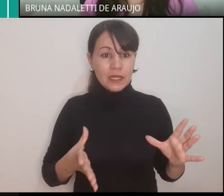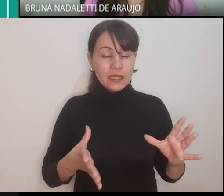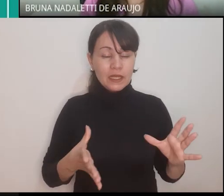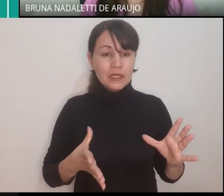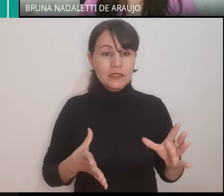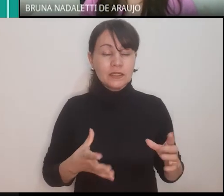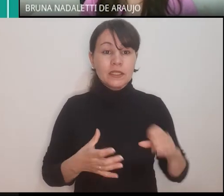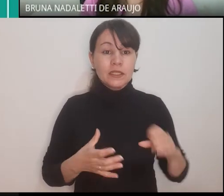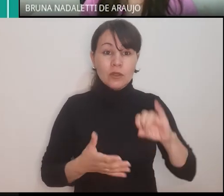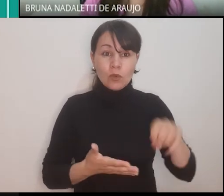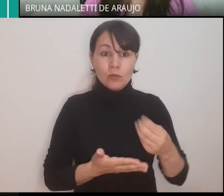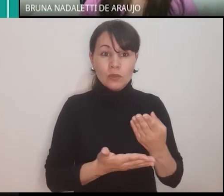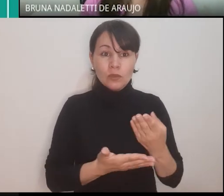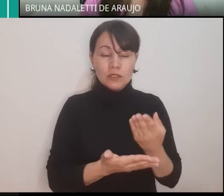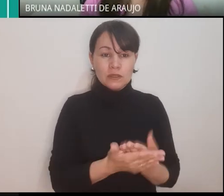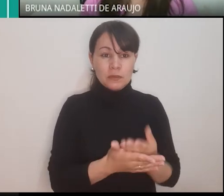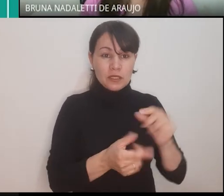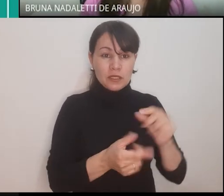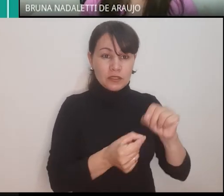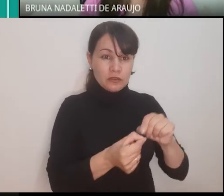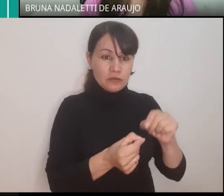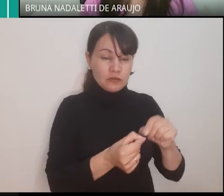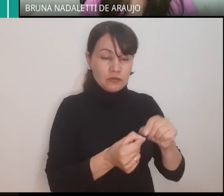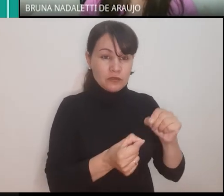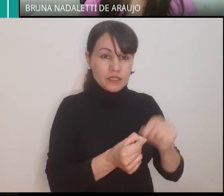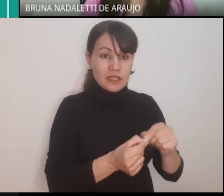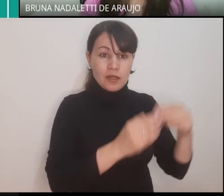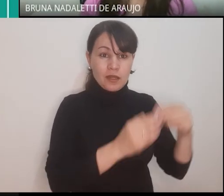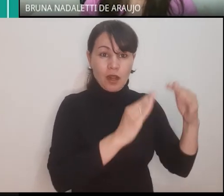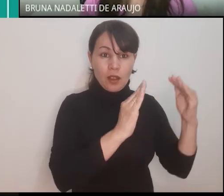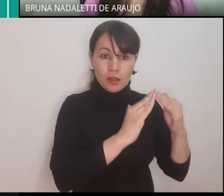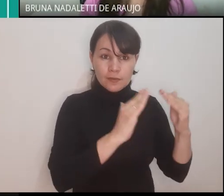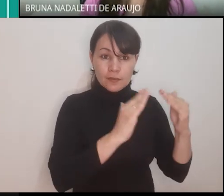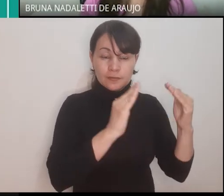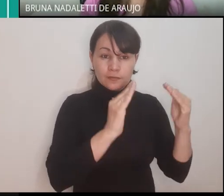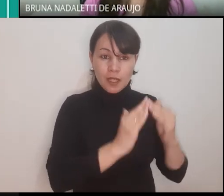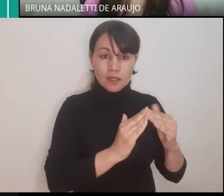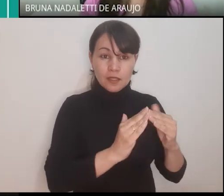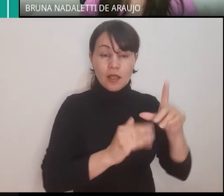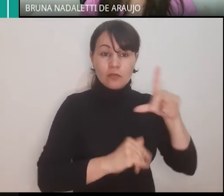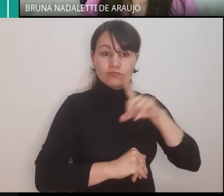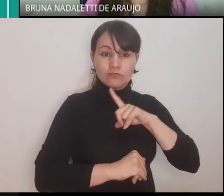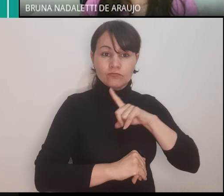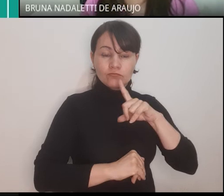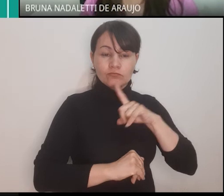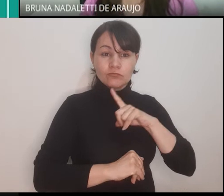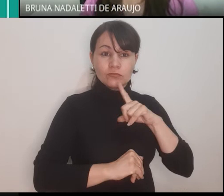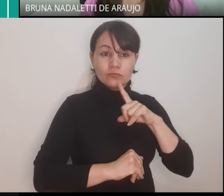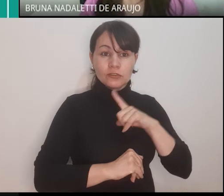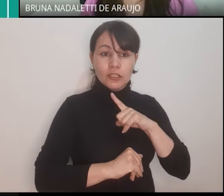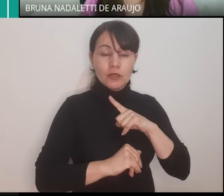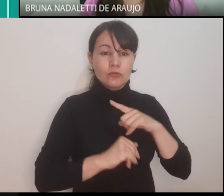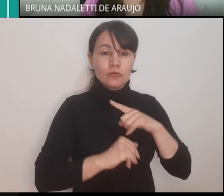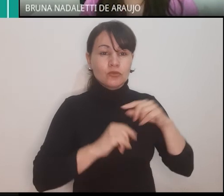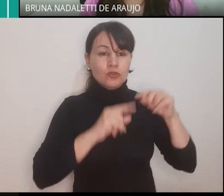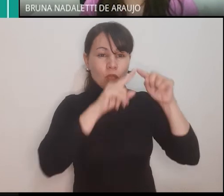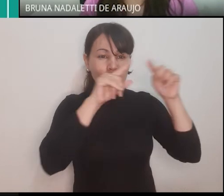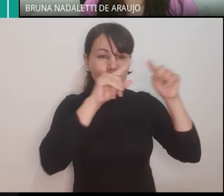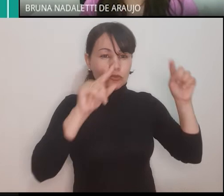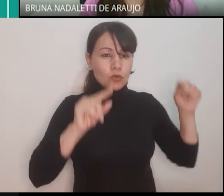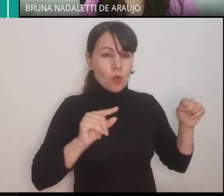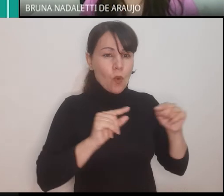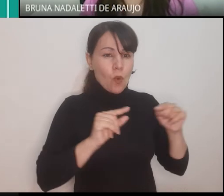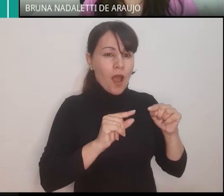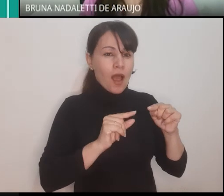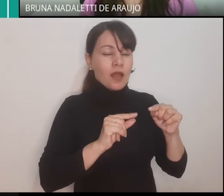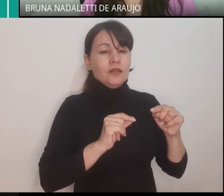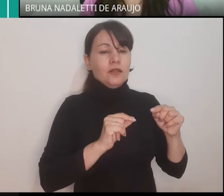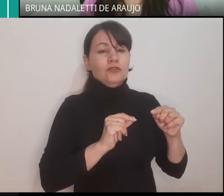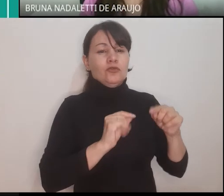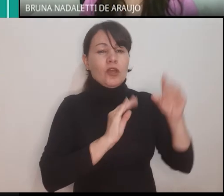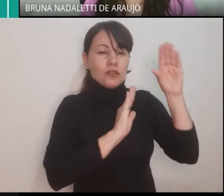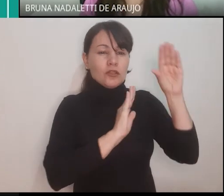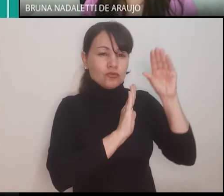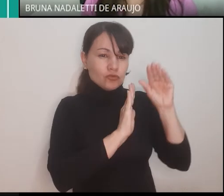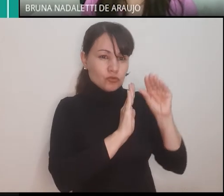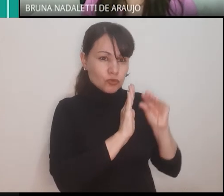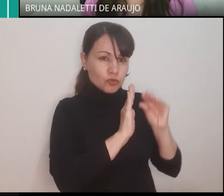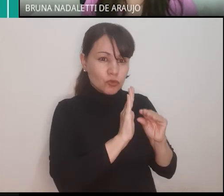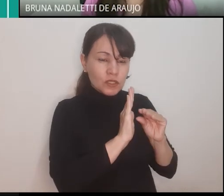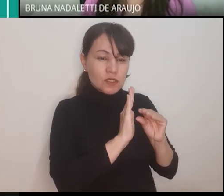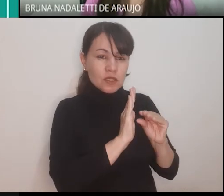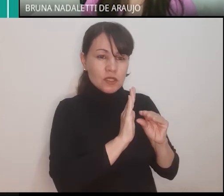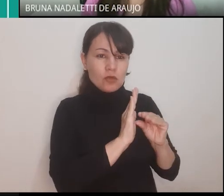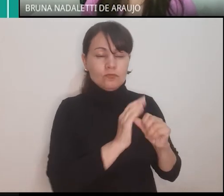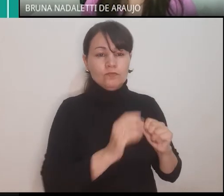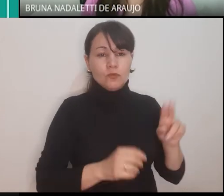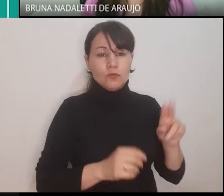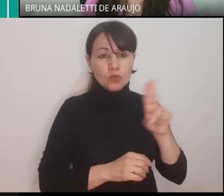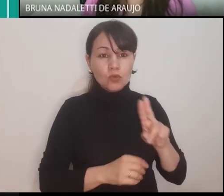a possibilidade de fazer a terapia no domicílio, nós temos então esse quadro minimizado. A hemodiálise, por